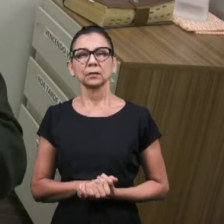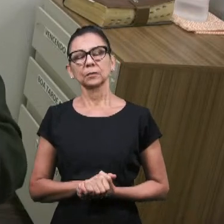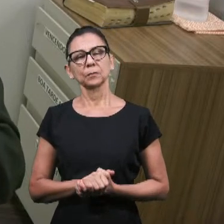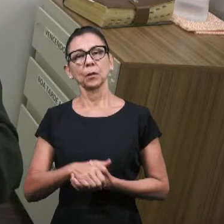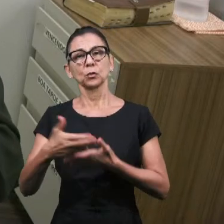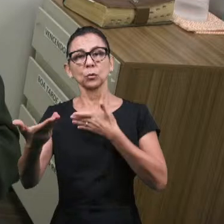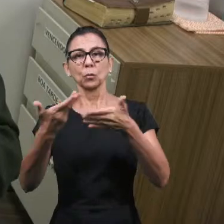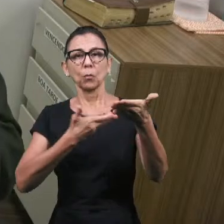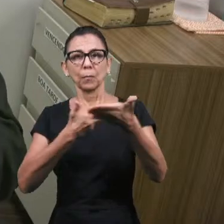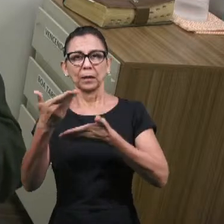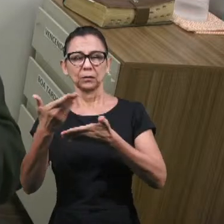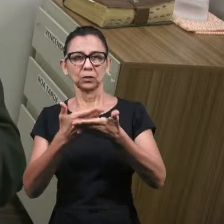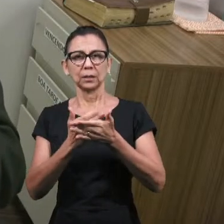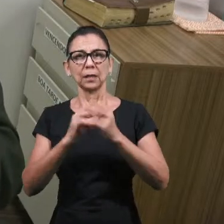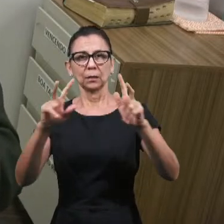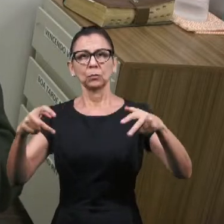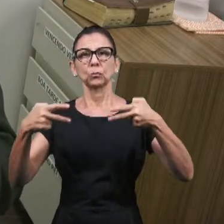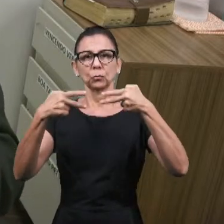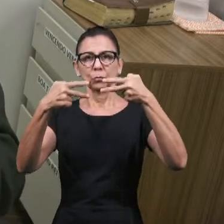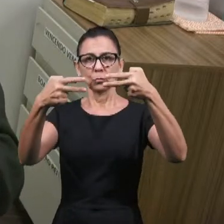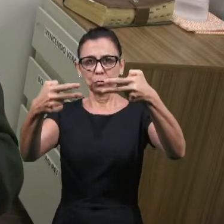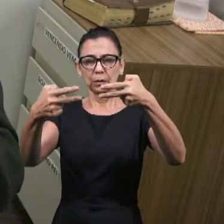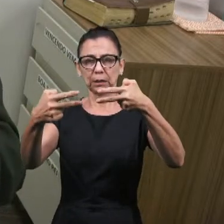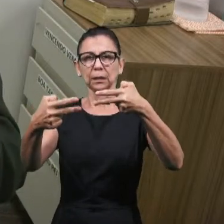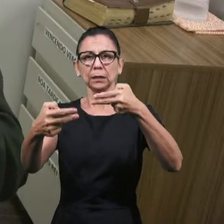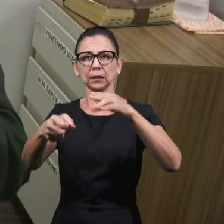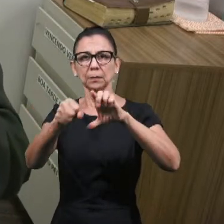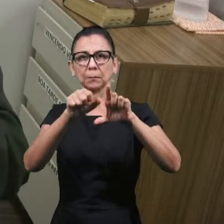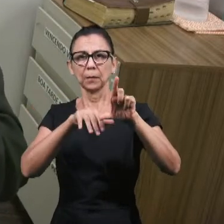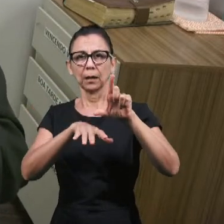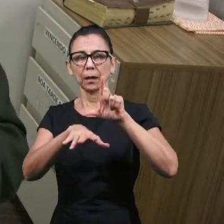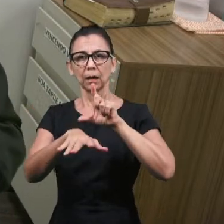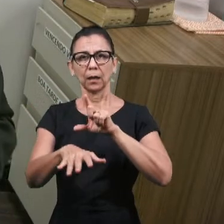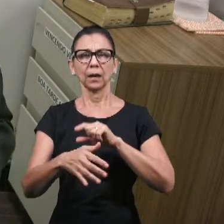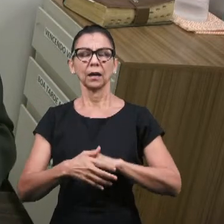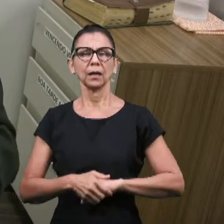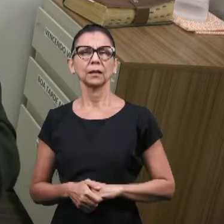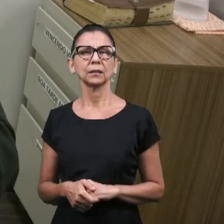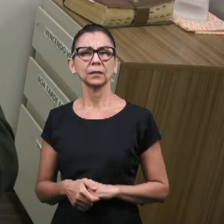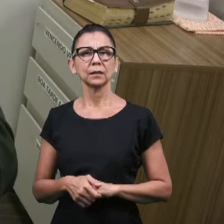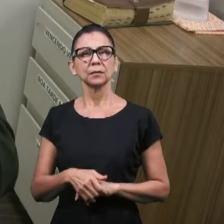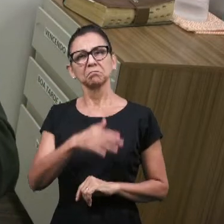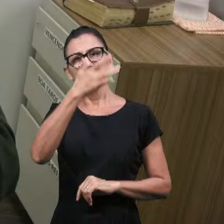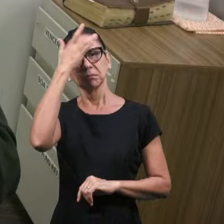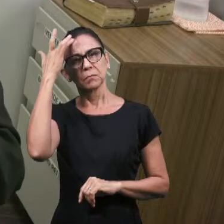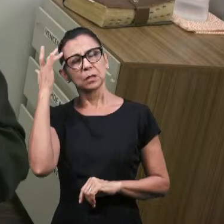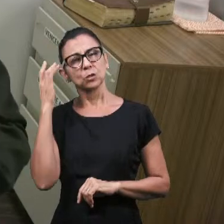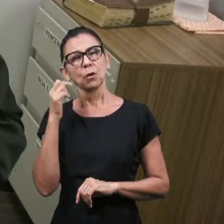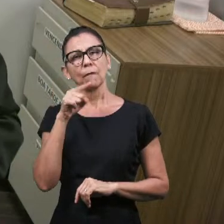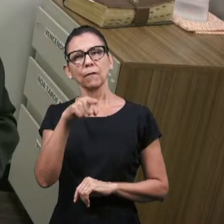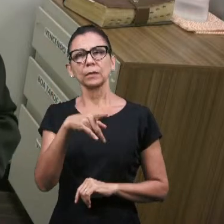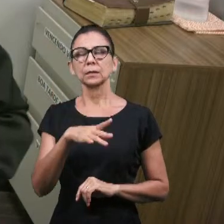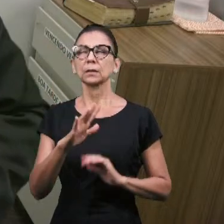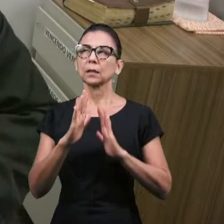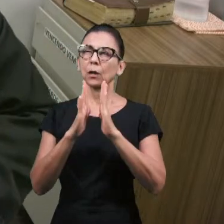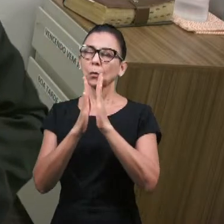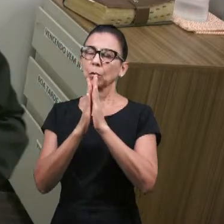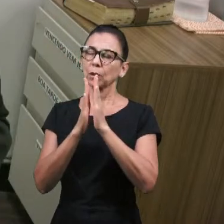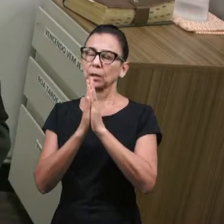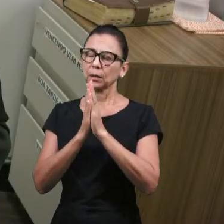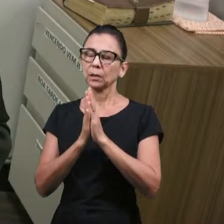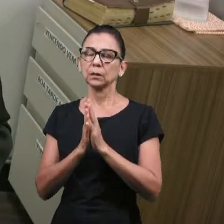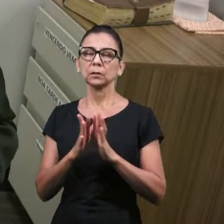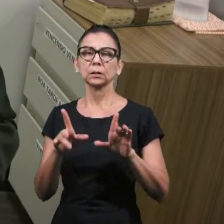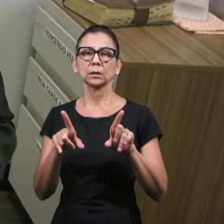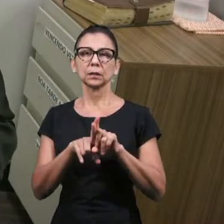WhatsApp colocar aquela pessoa que você está orando mande para ela você pode também postar na sua time lá em